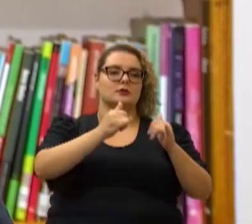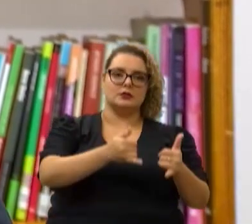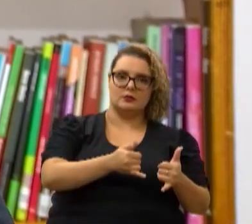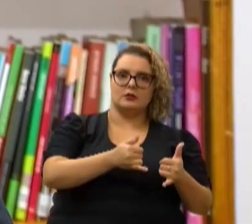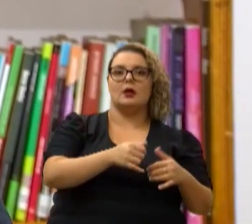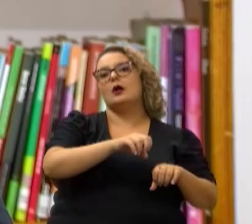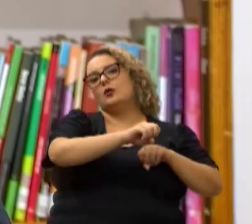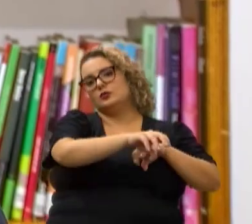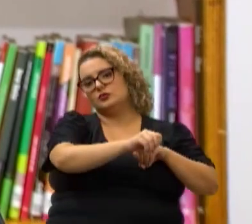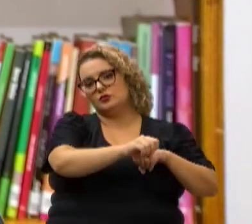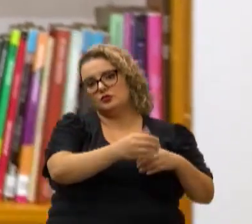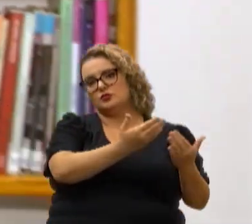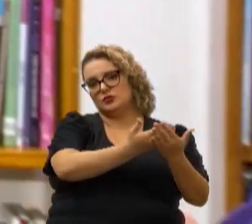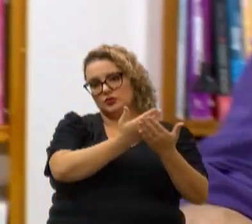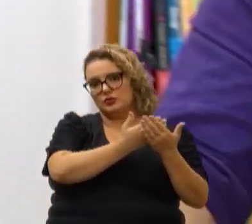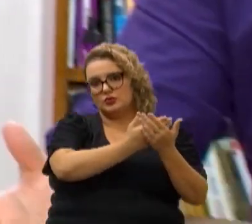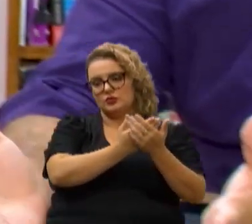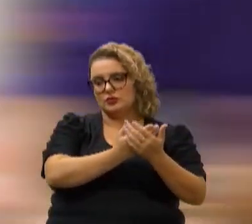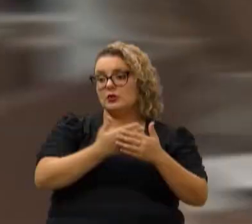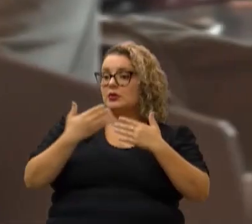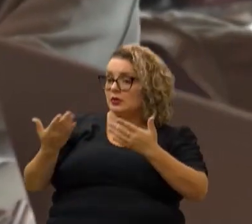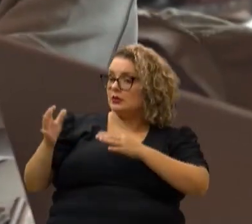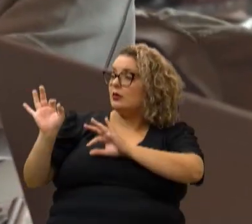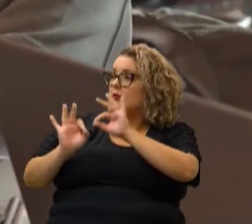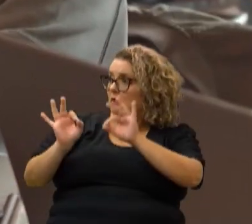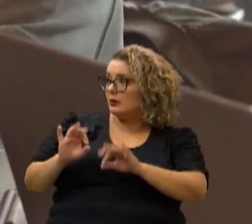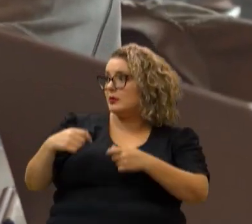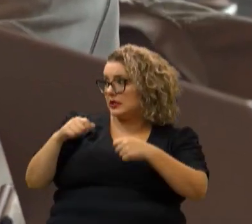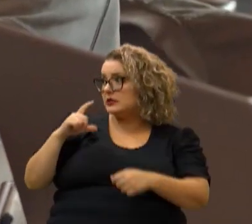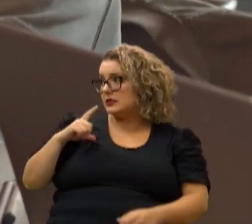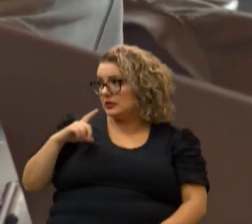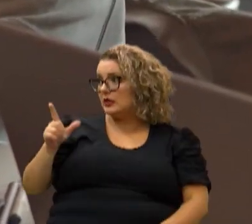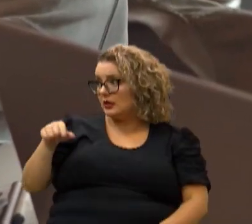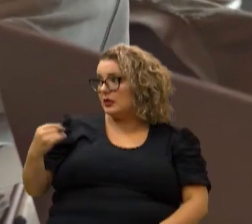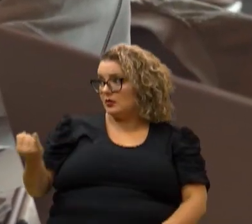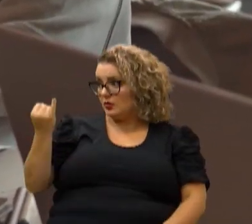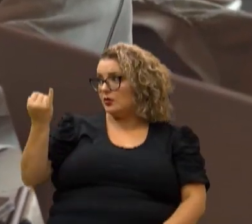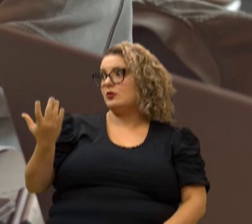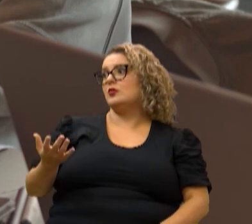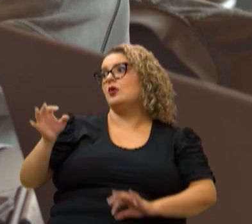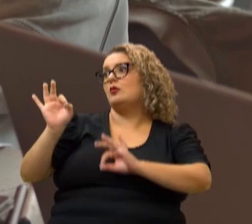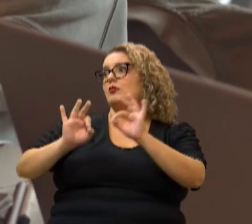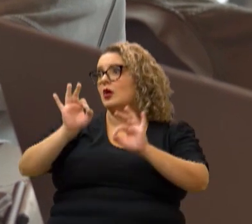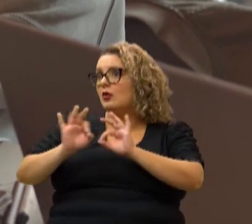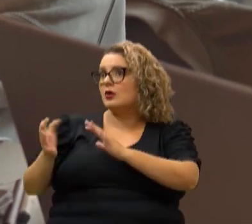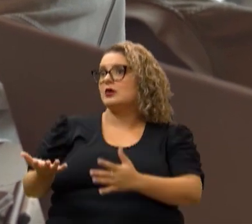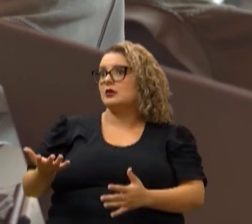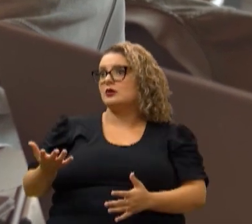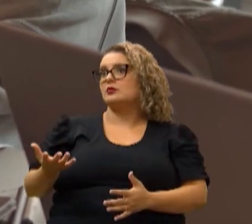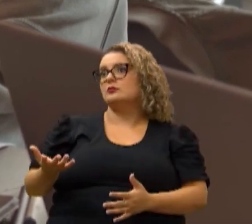claro, a educação. Bom, e tem que haver então um planejamento, né? É importante que haja uma